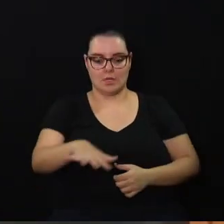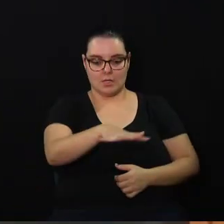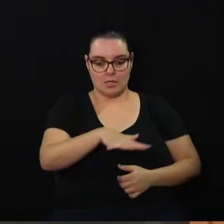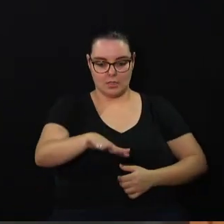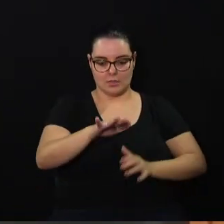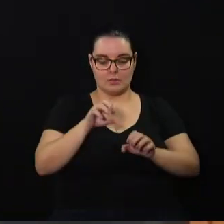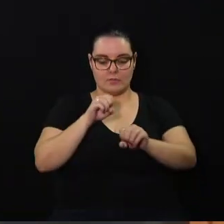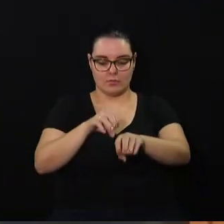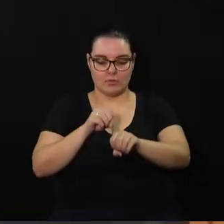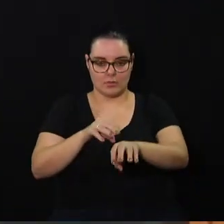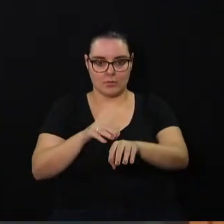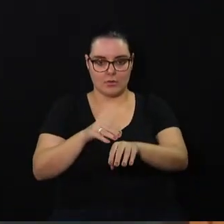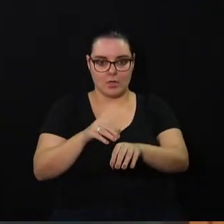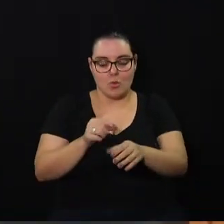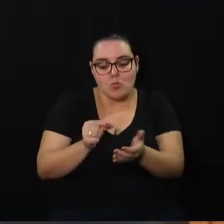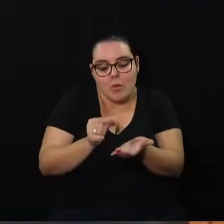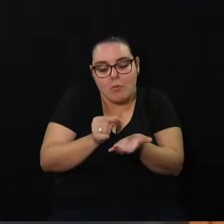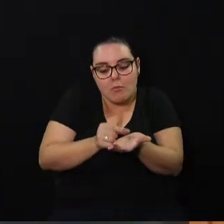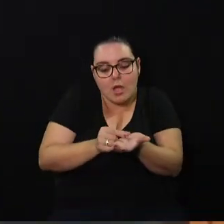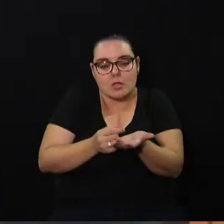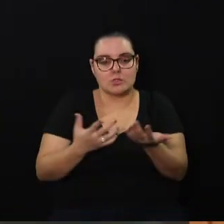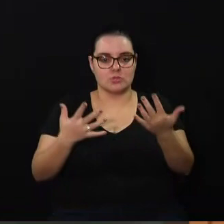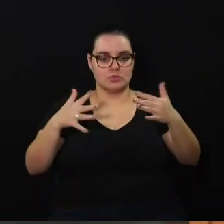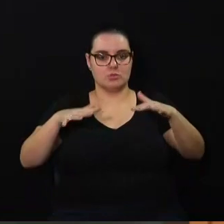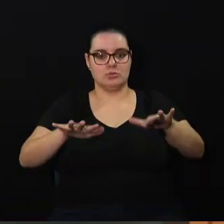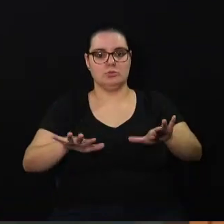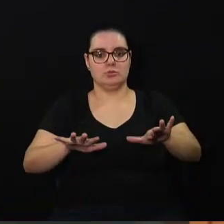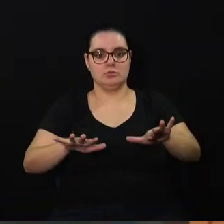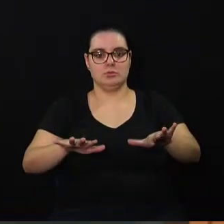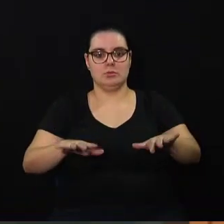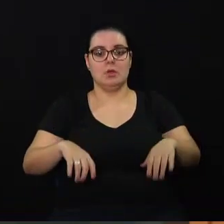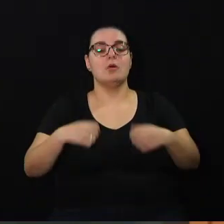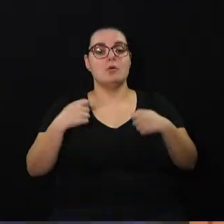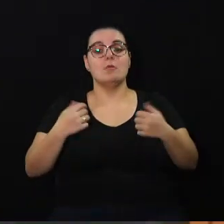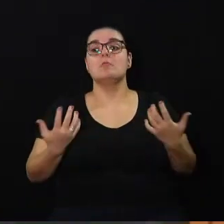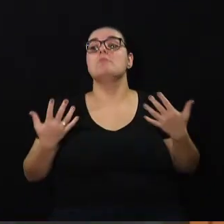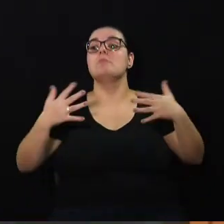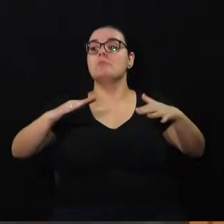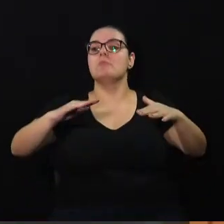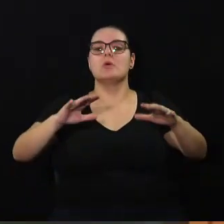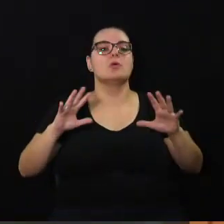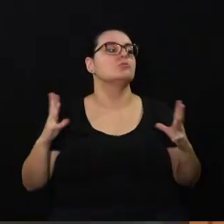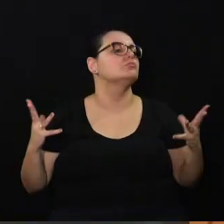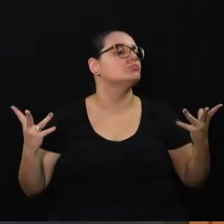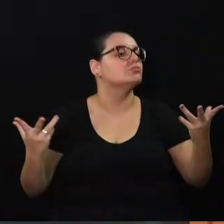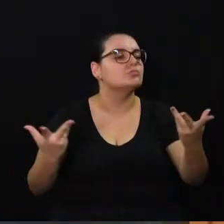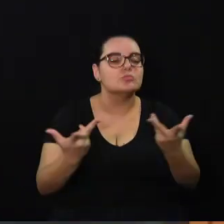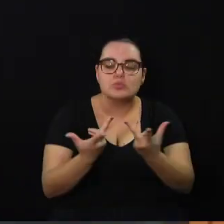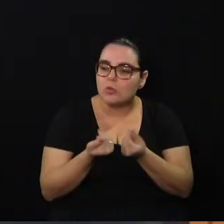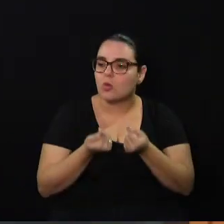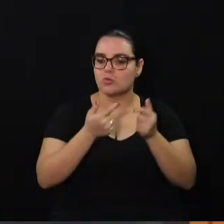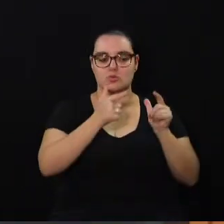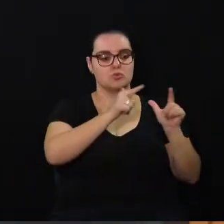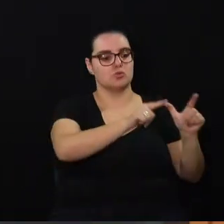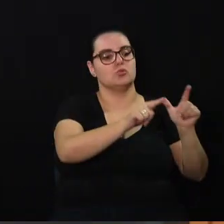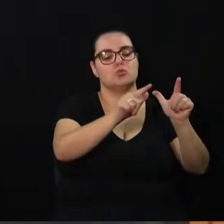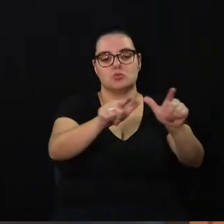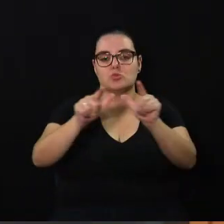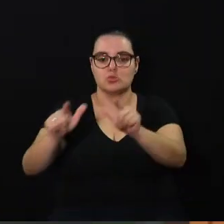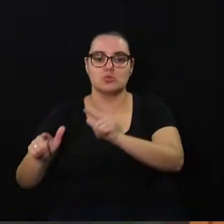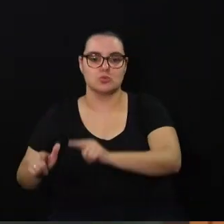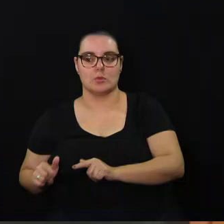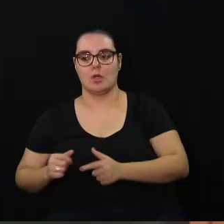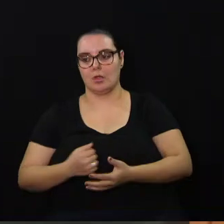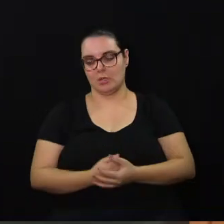média que a gente chama de inclusão eles precisam ser incluídos em todos os espaços em todos os contextos sociais